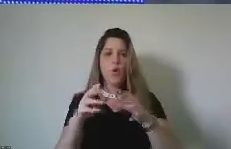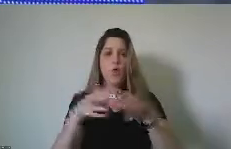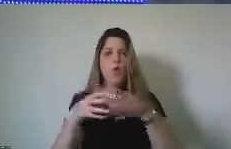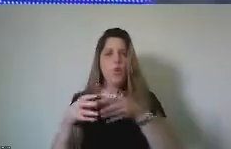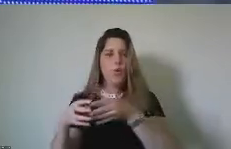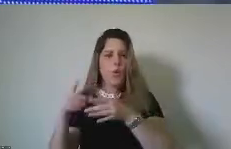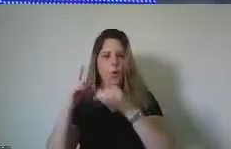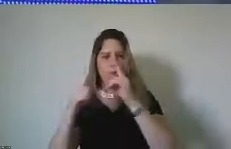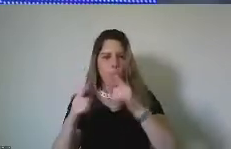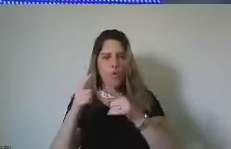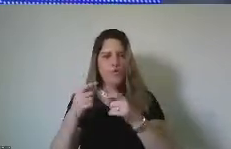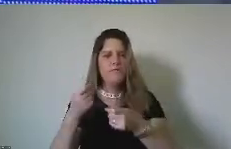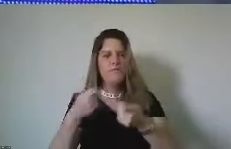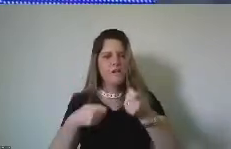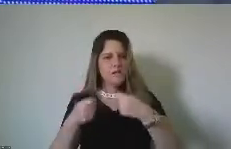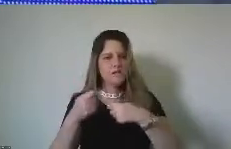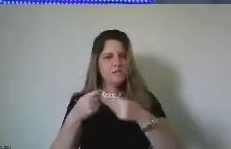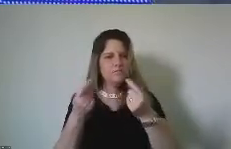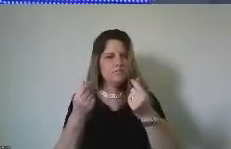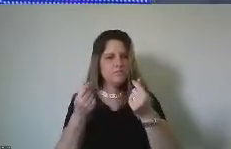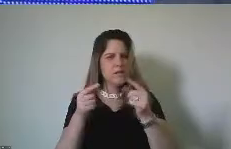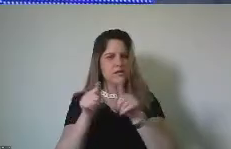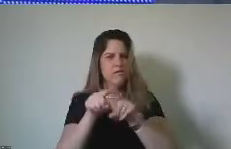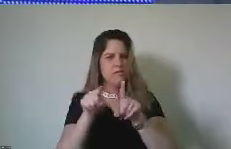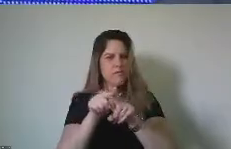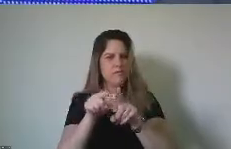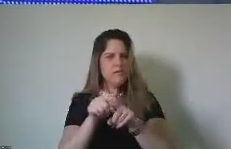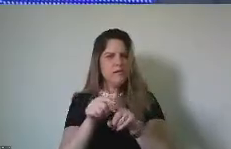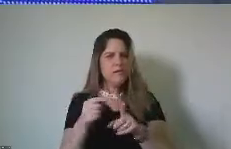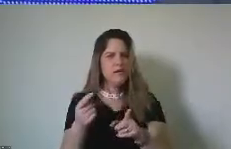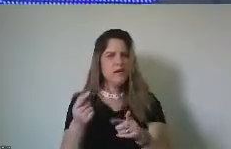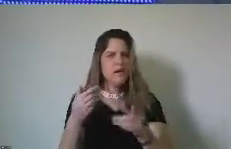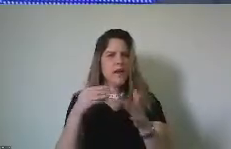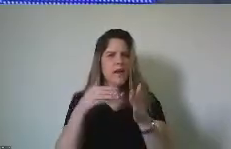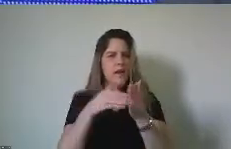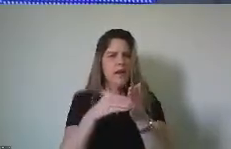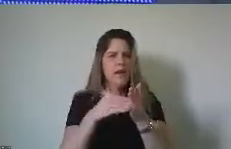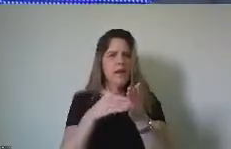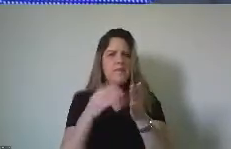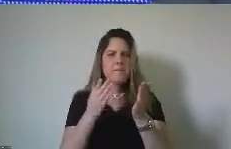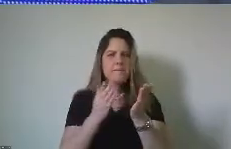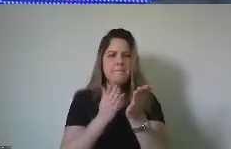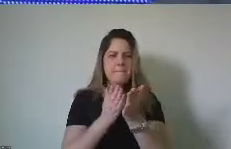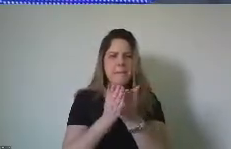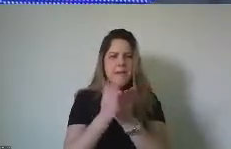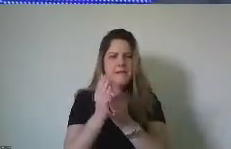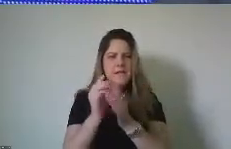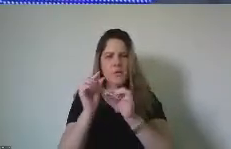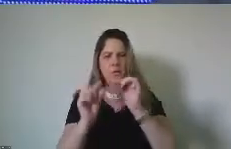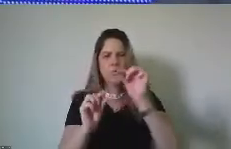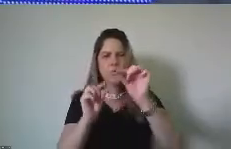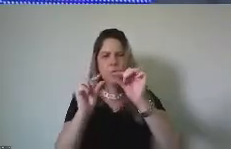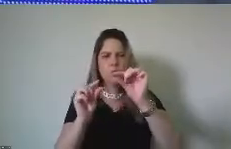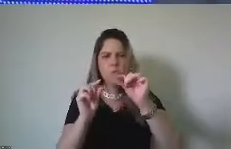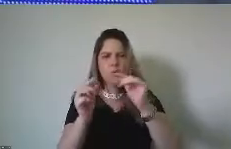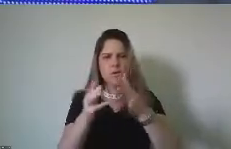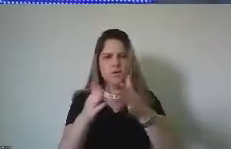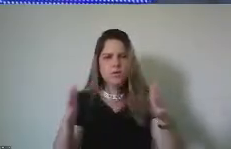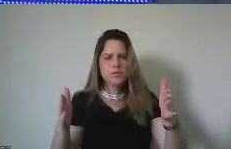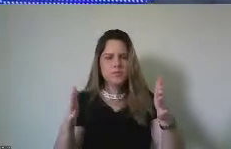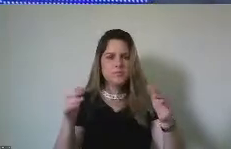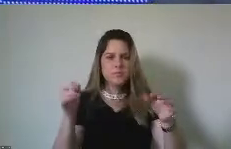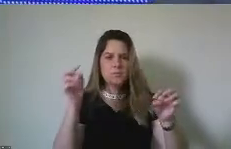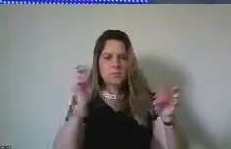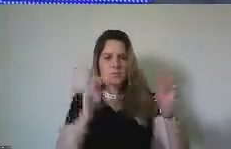ponto de vista financeiro né e a gente decidiu até desfazar um pouquinho né passar um pouquinho a execução para